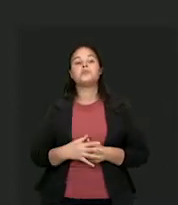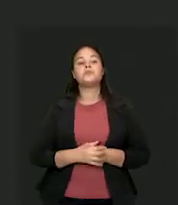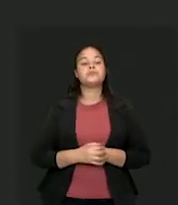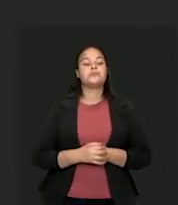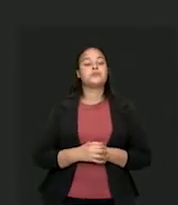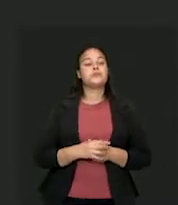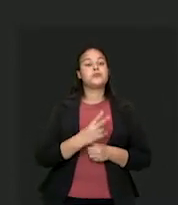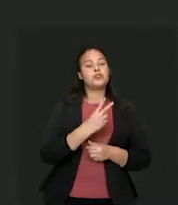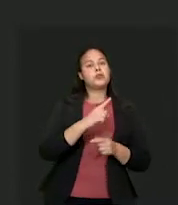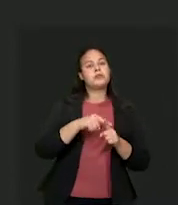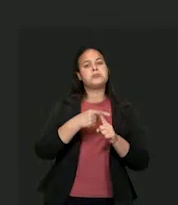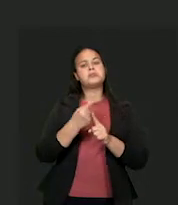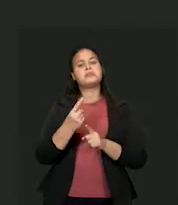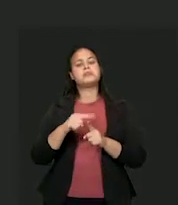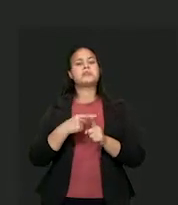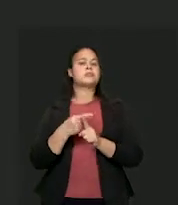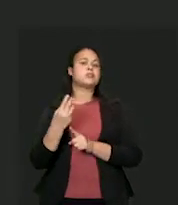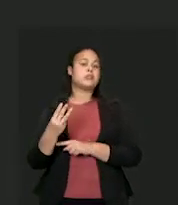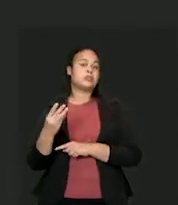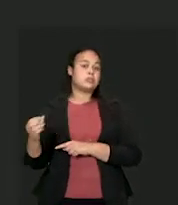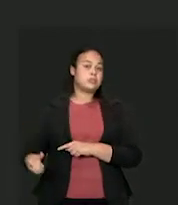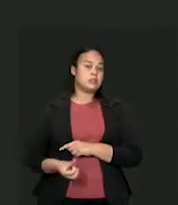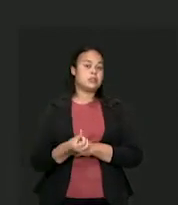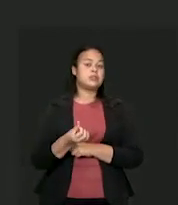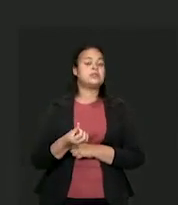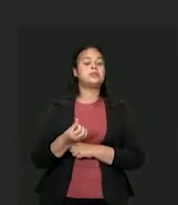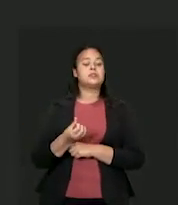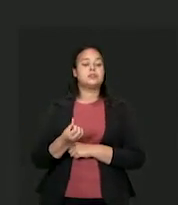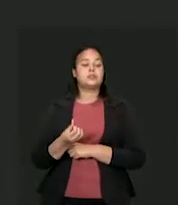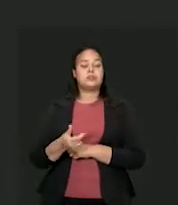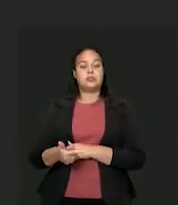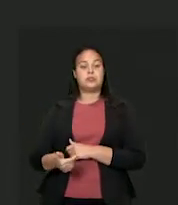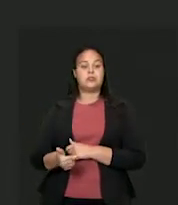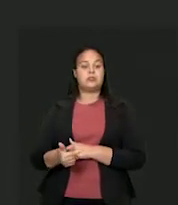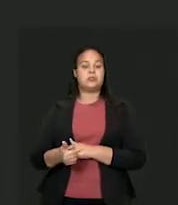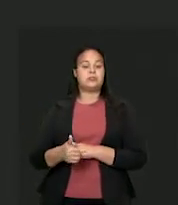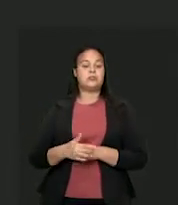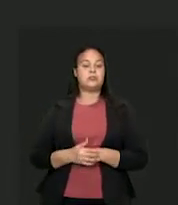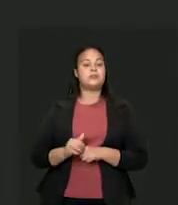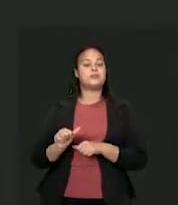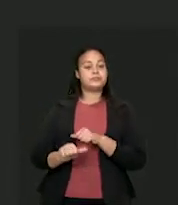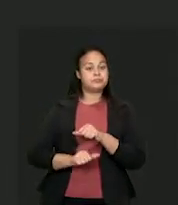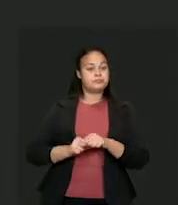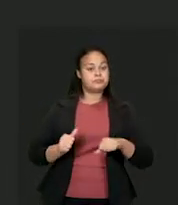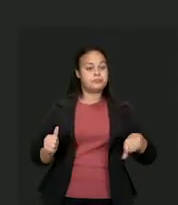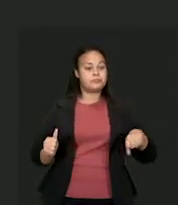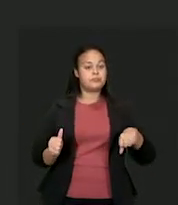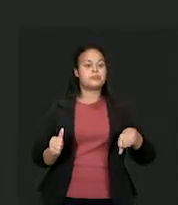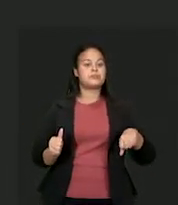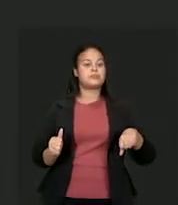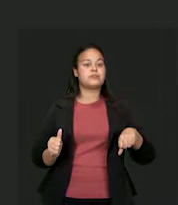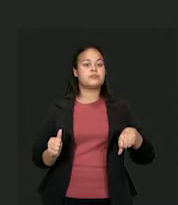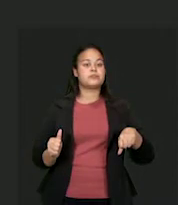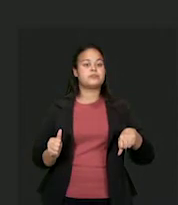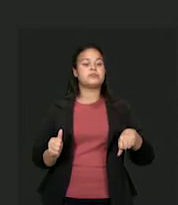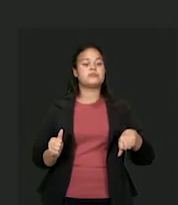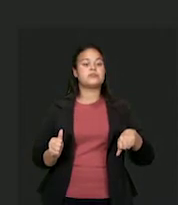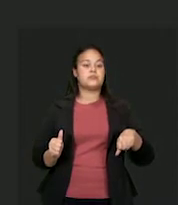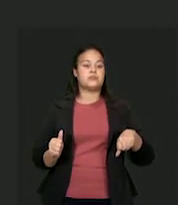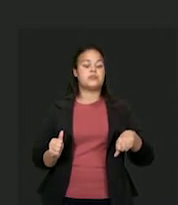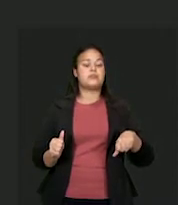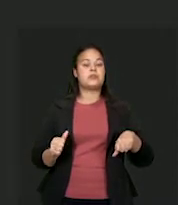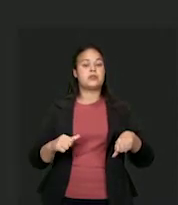2 mais 1 mais 3, 6 sobre 12. Invertendo, nós temos